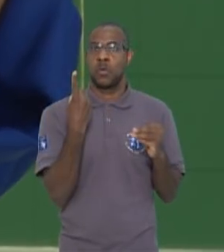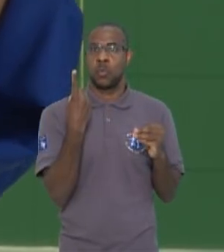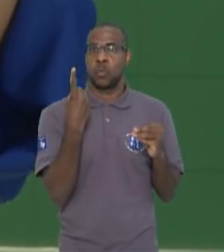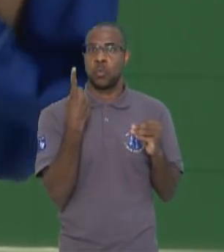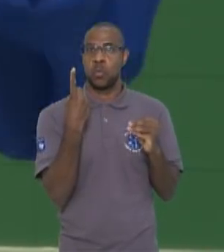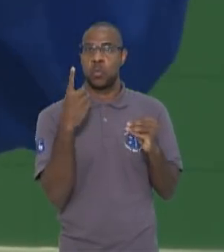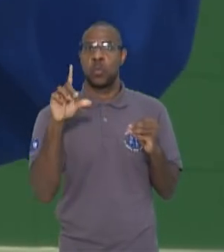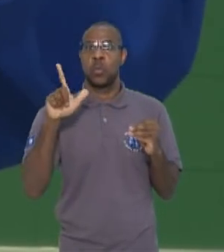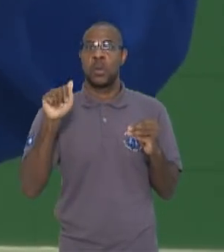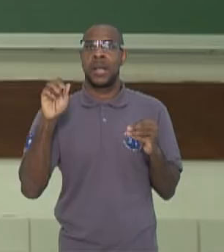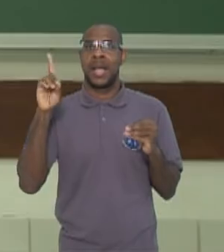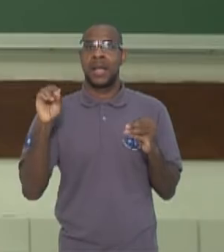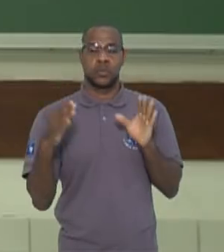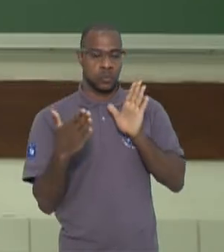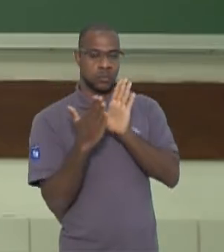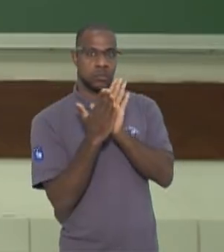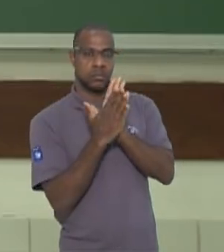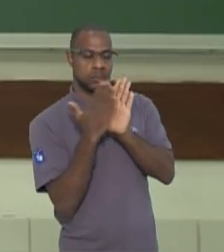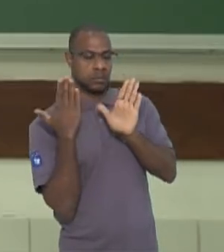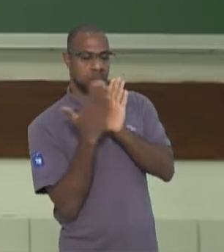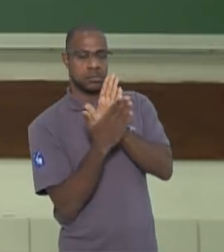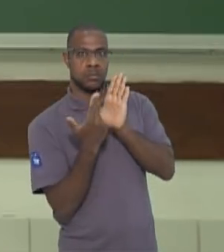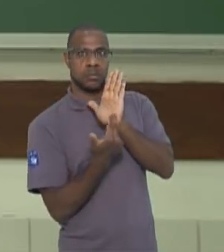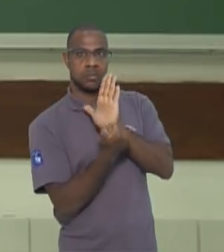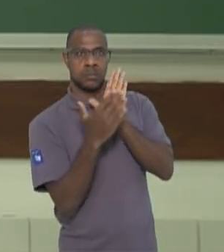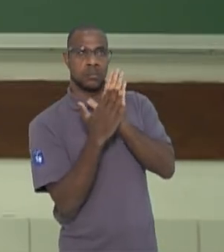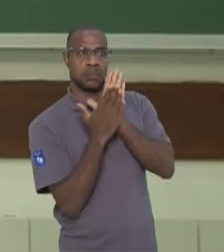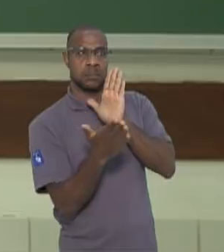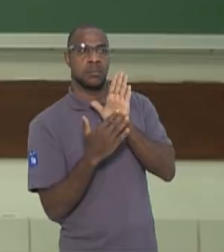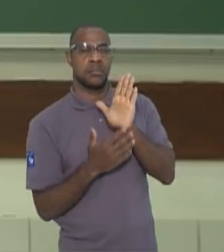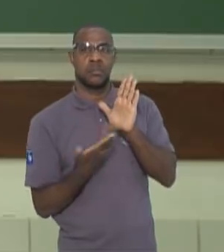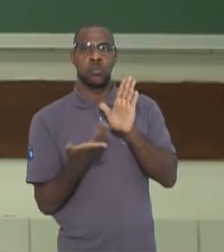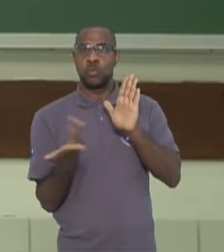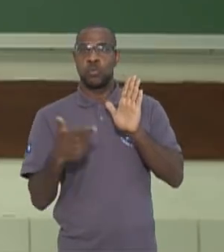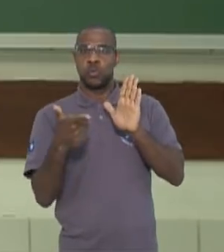vista, Aí eu trouxe o mesmo desenho aqui,